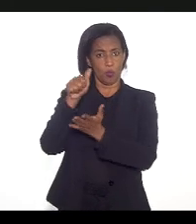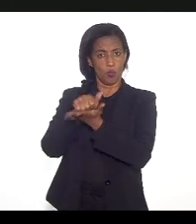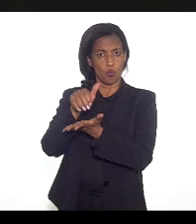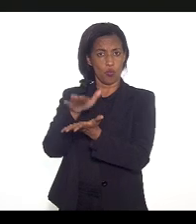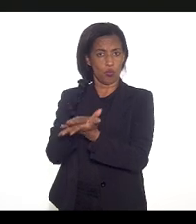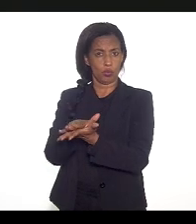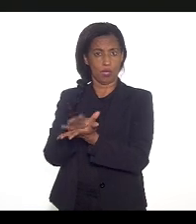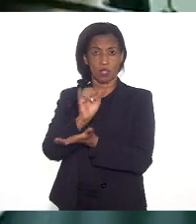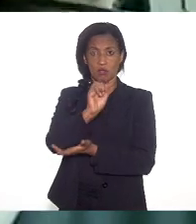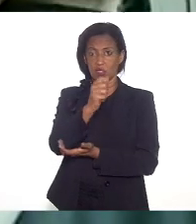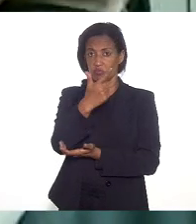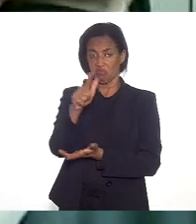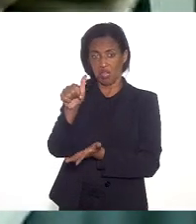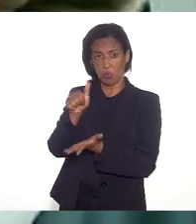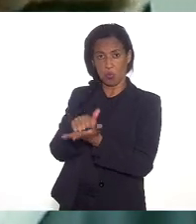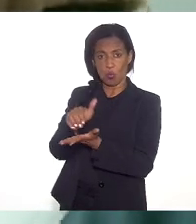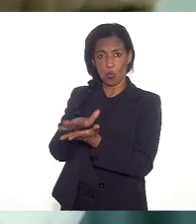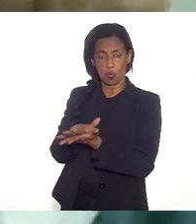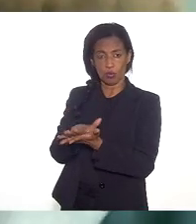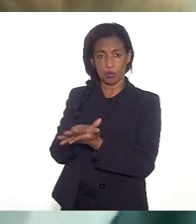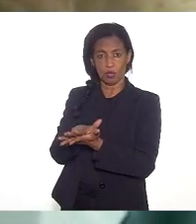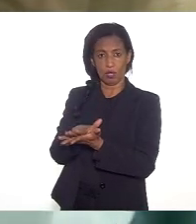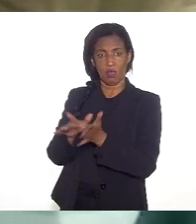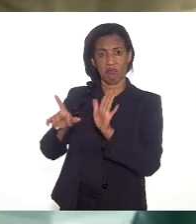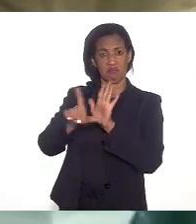é inócua. E a emenda